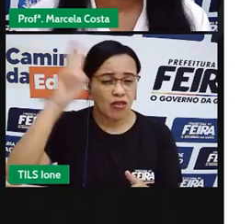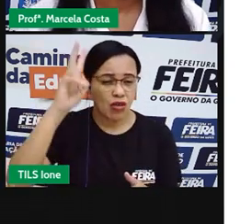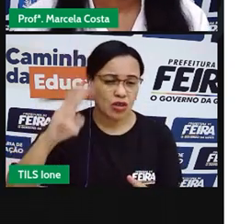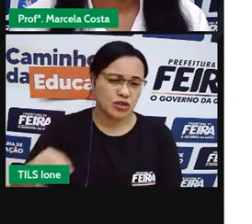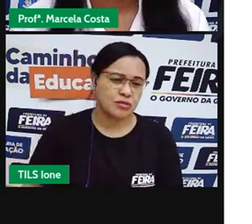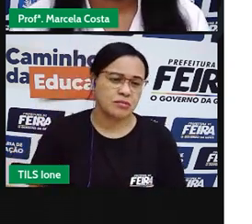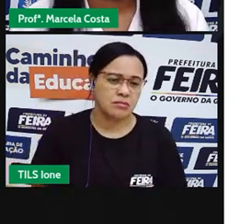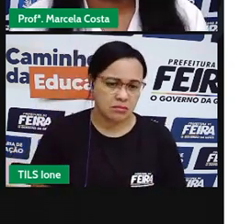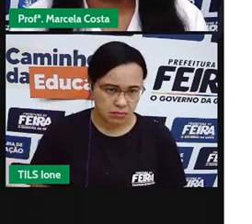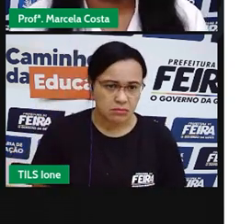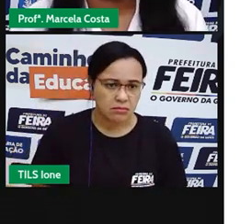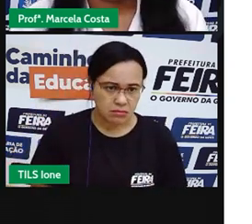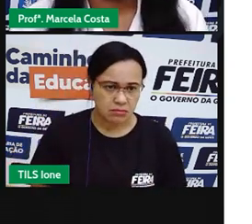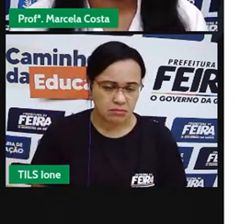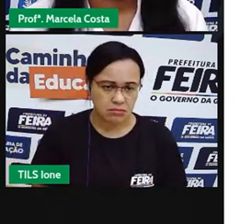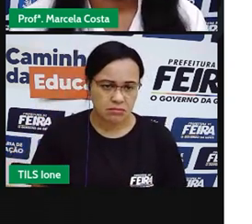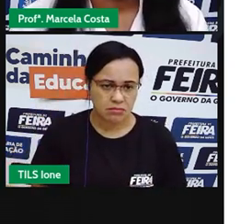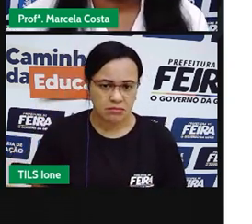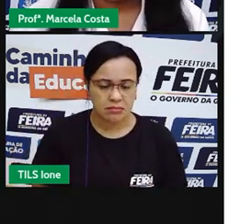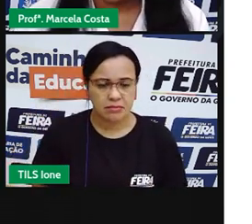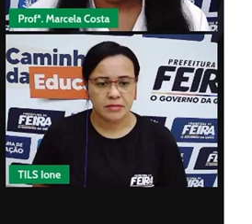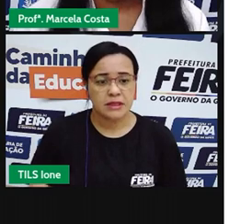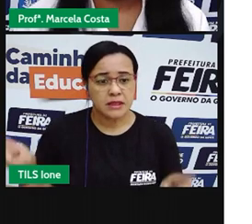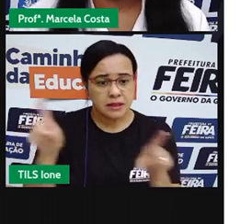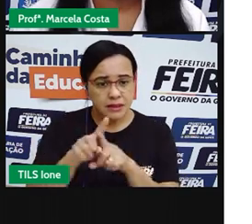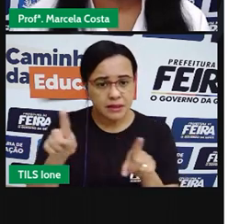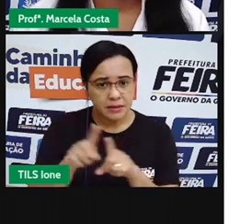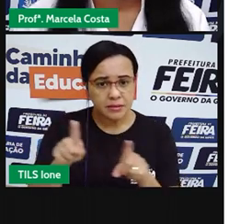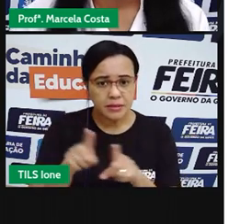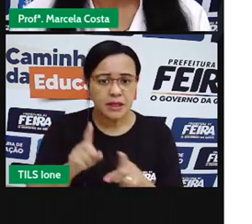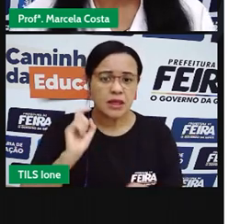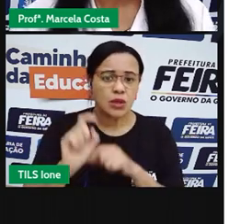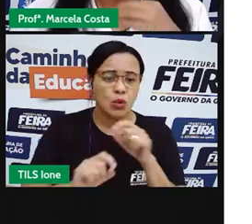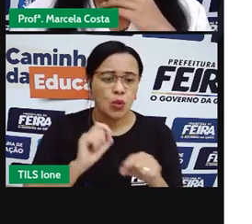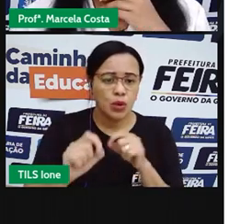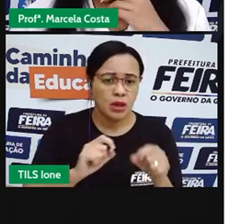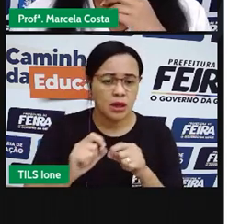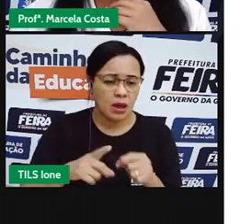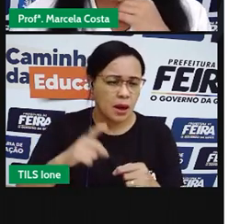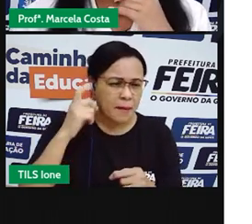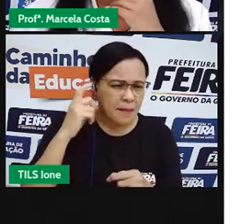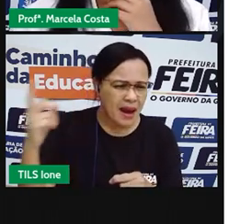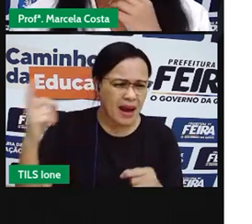A gente também vai observar ruídos